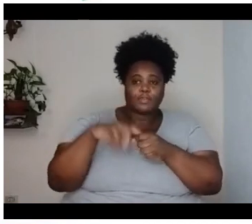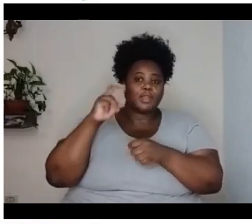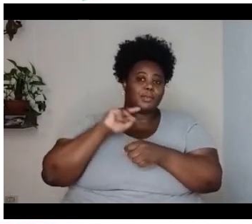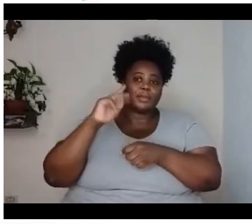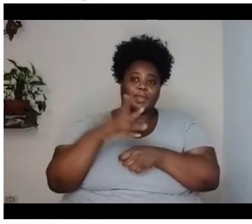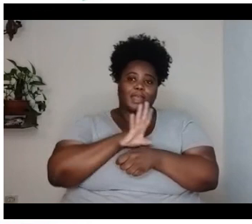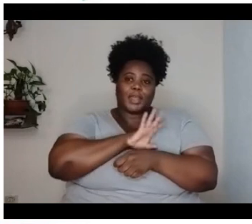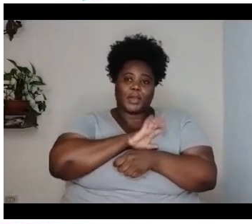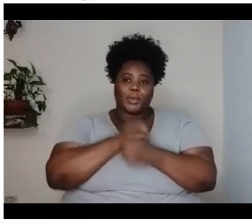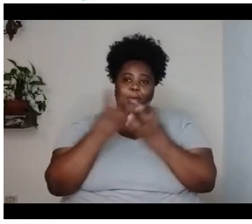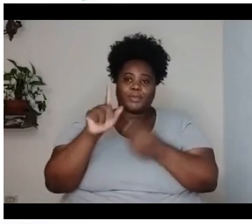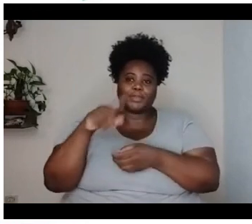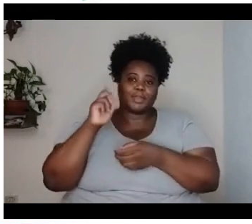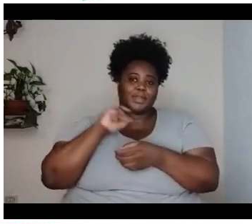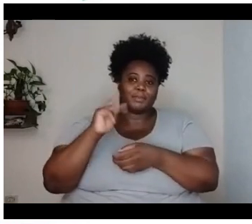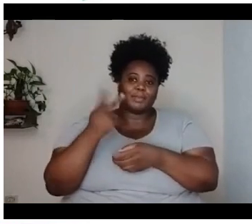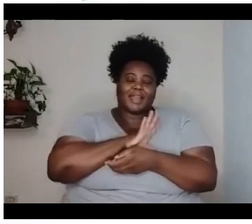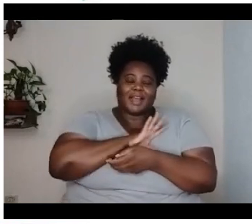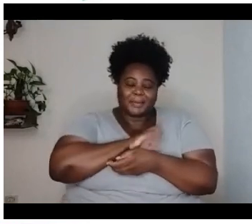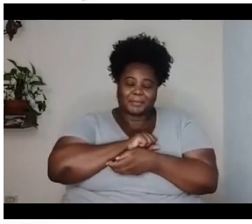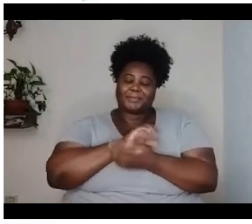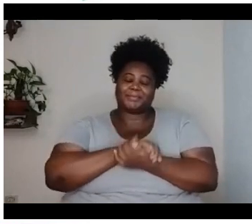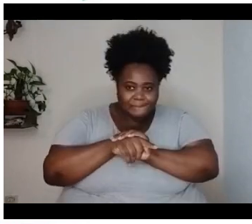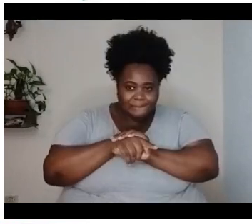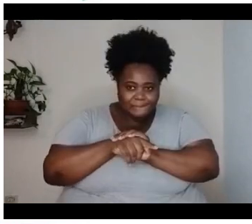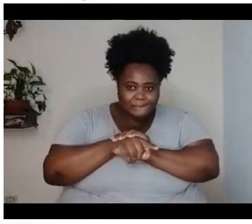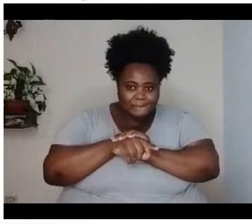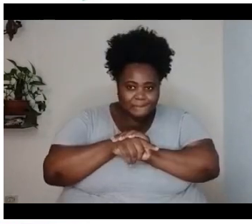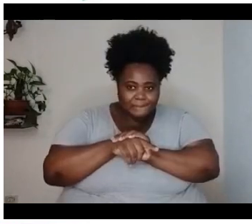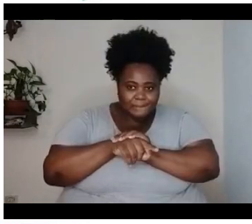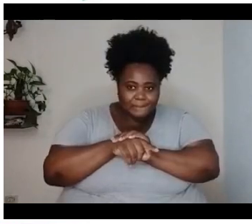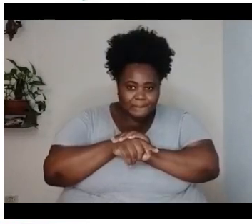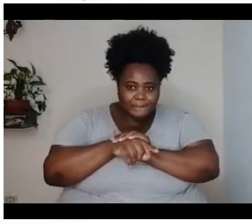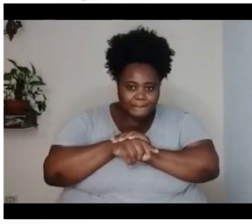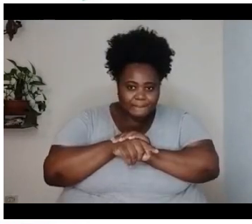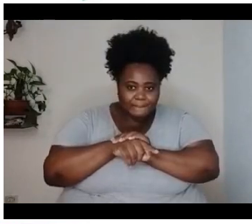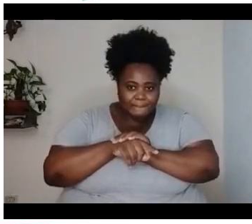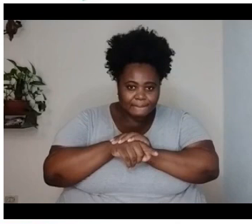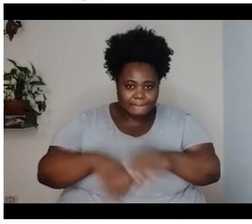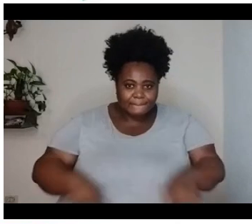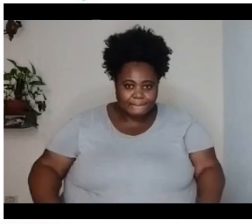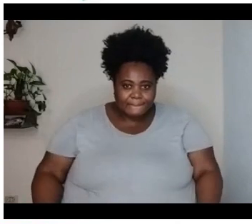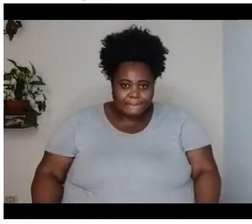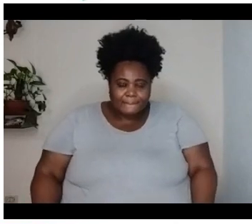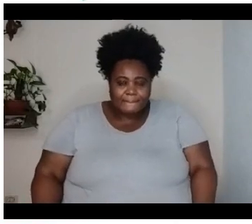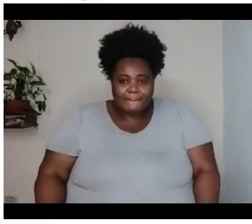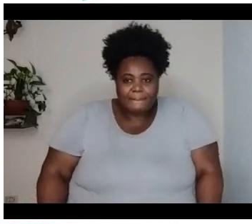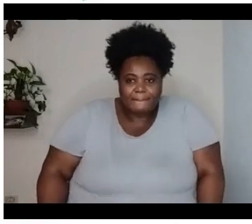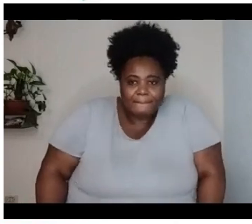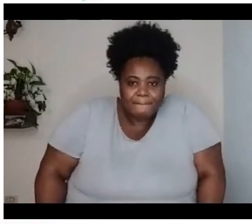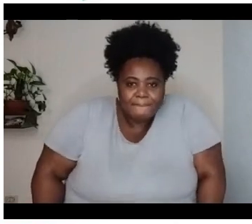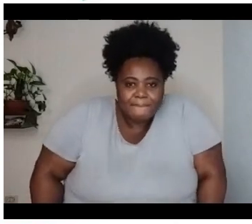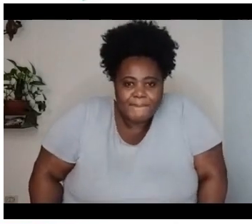tanto, que é BH. Amo BH. O que você leva da arte? A pergunta